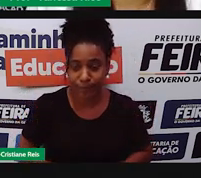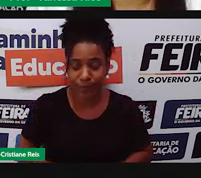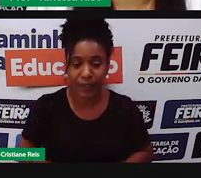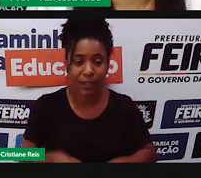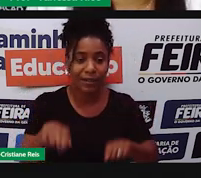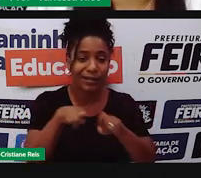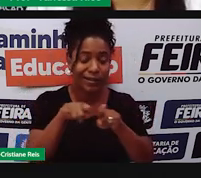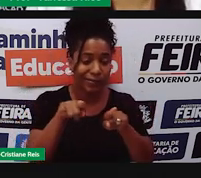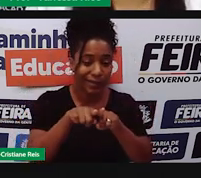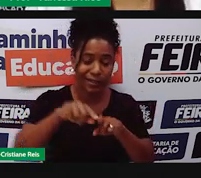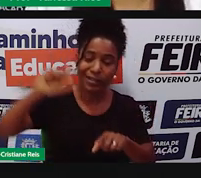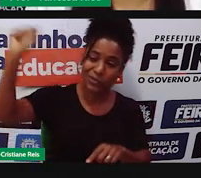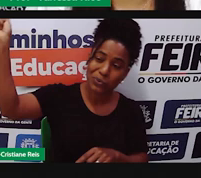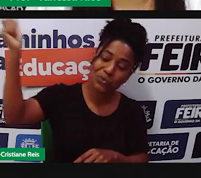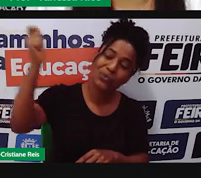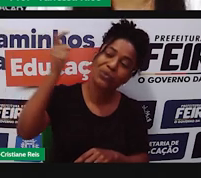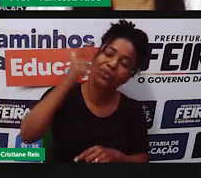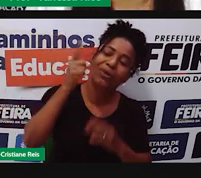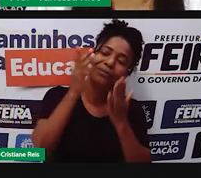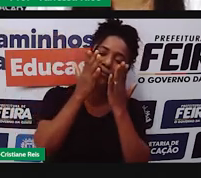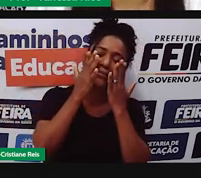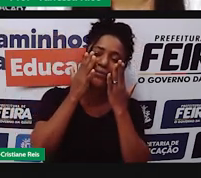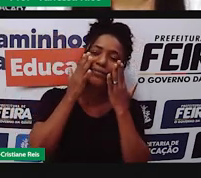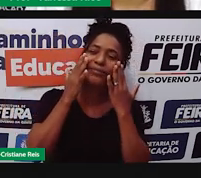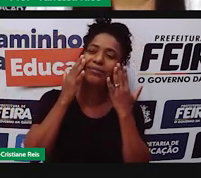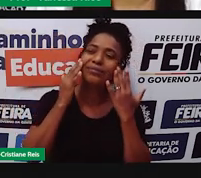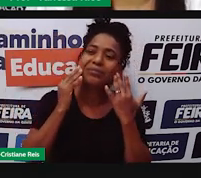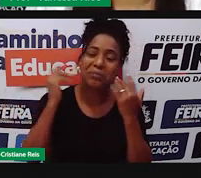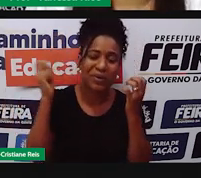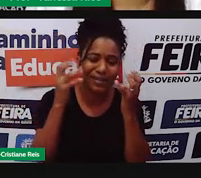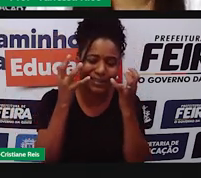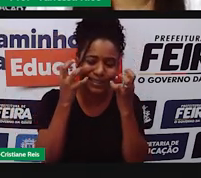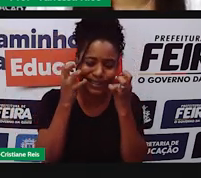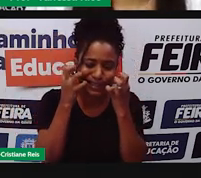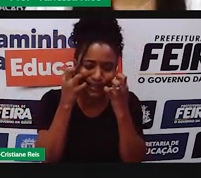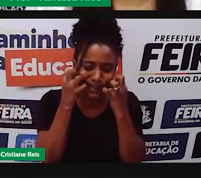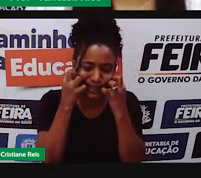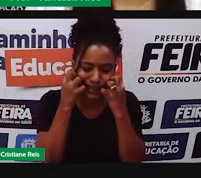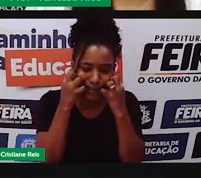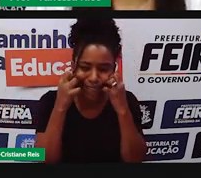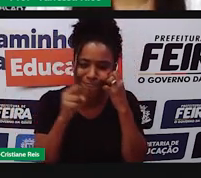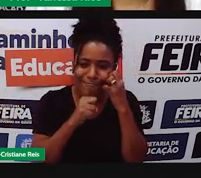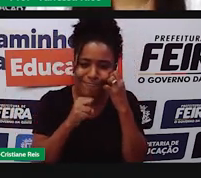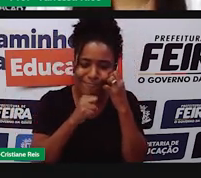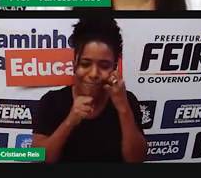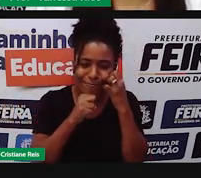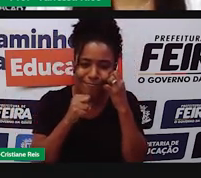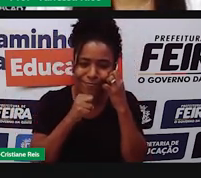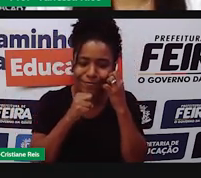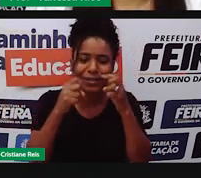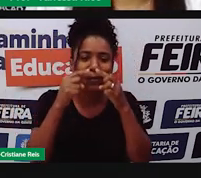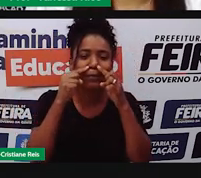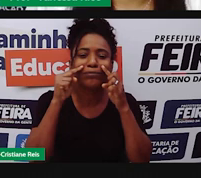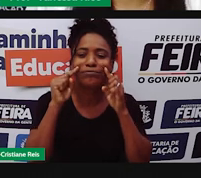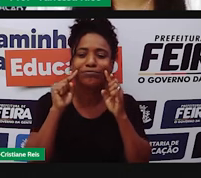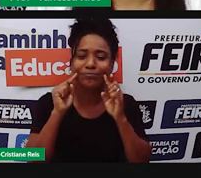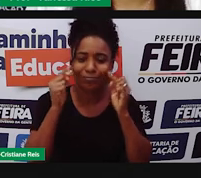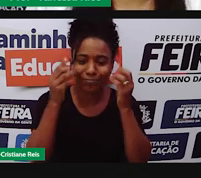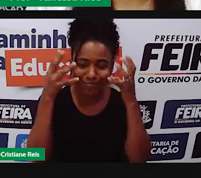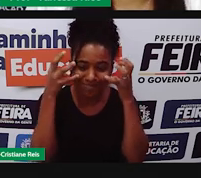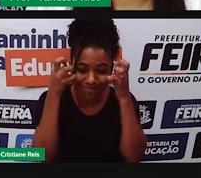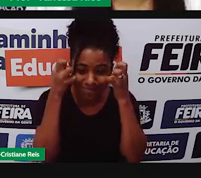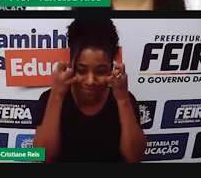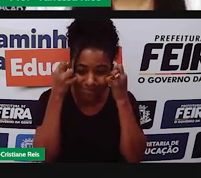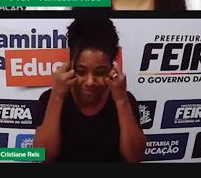ter problemas também relacionados ao envelhecimento precoce. A nossa pele, ela absorve, né,